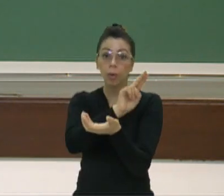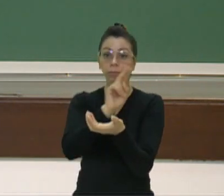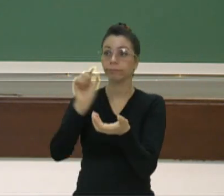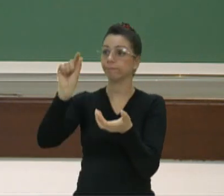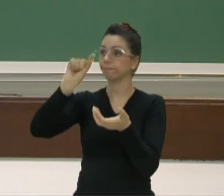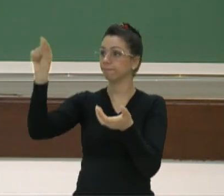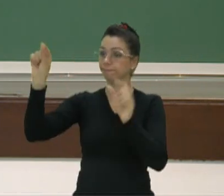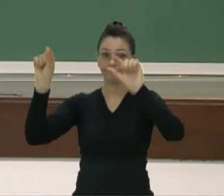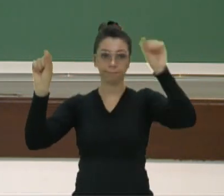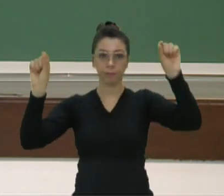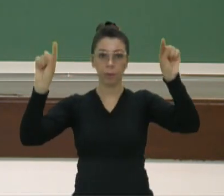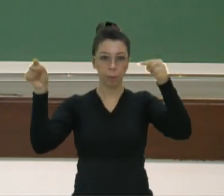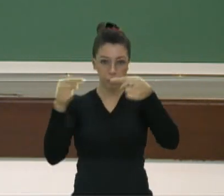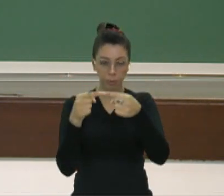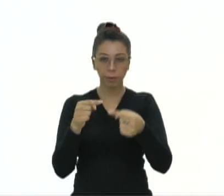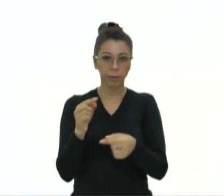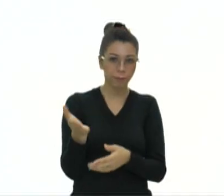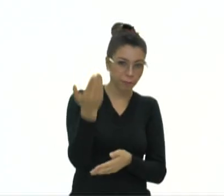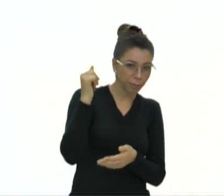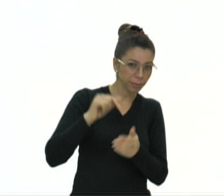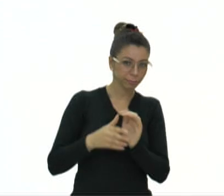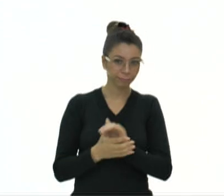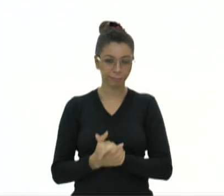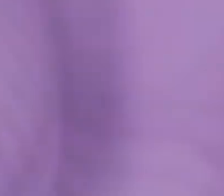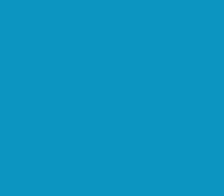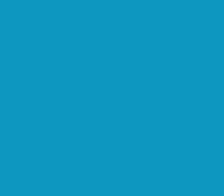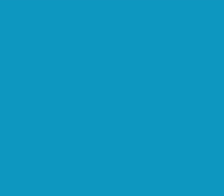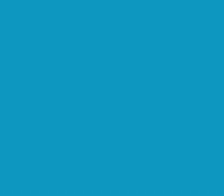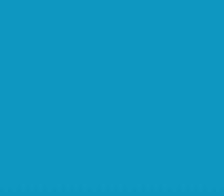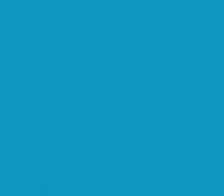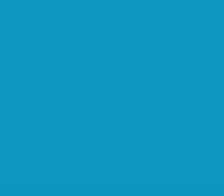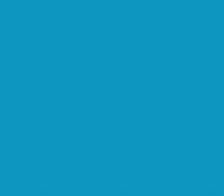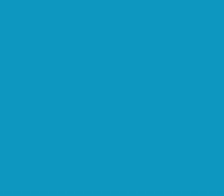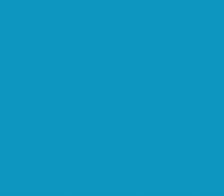serem delimitados aqui. Bora lá?